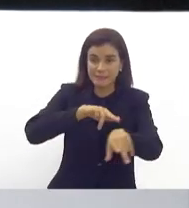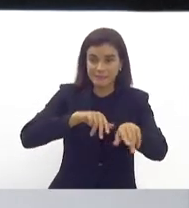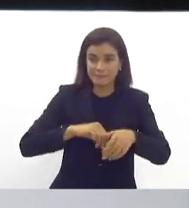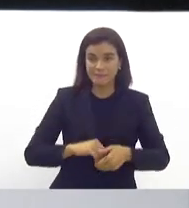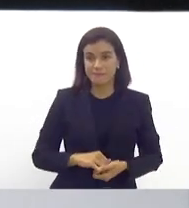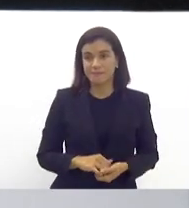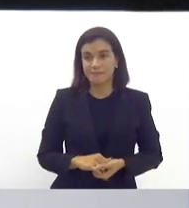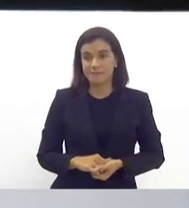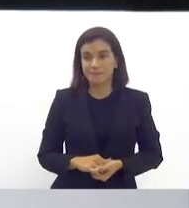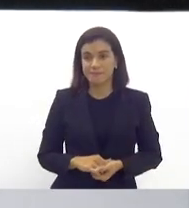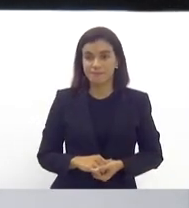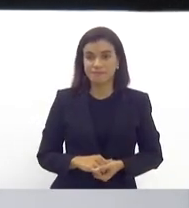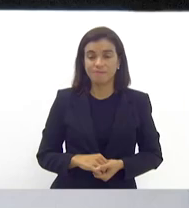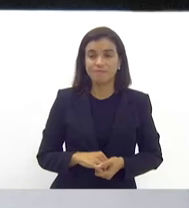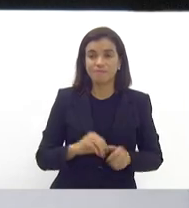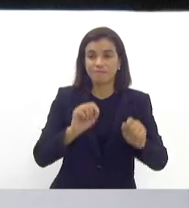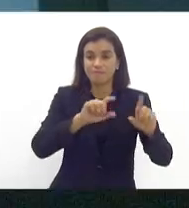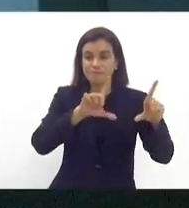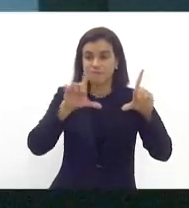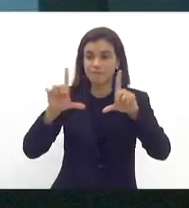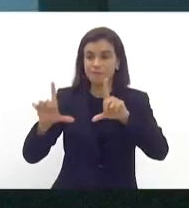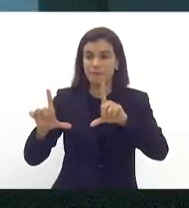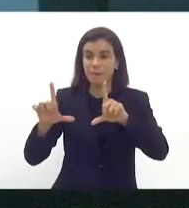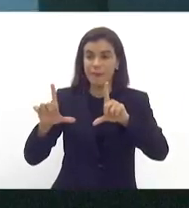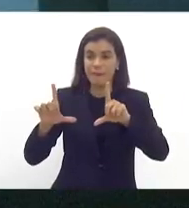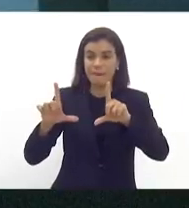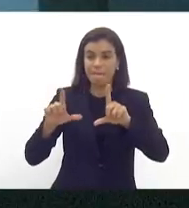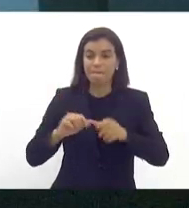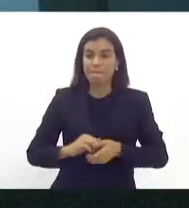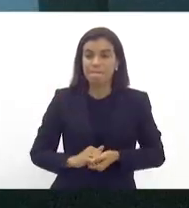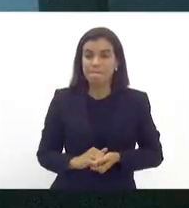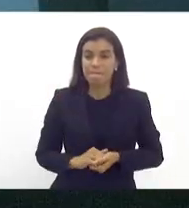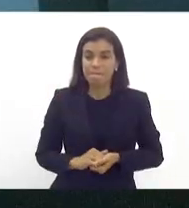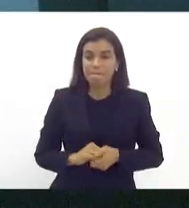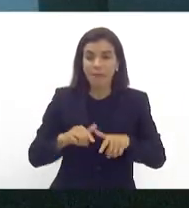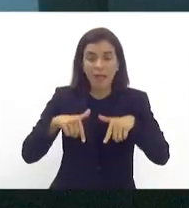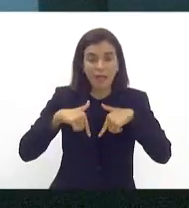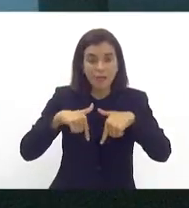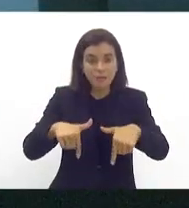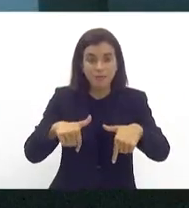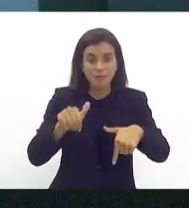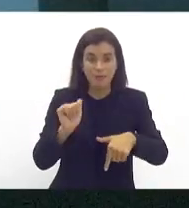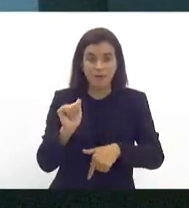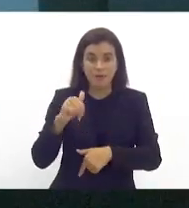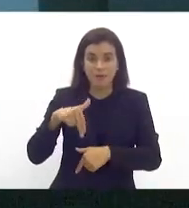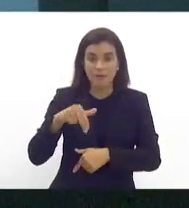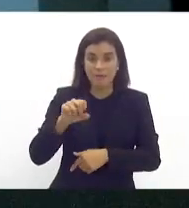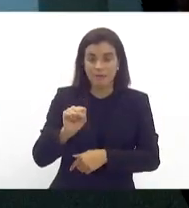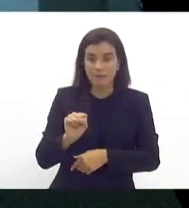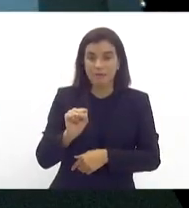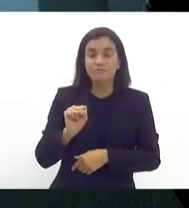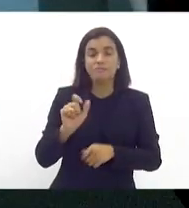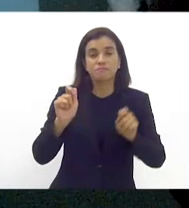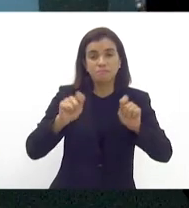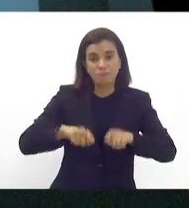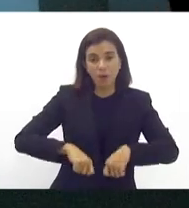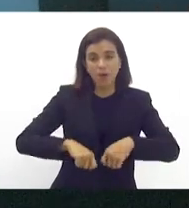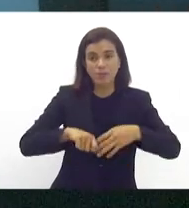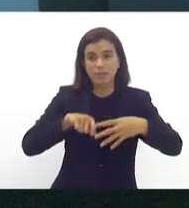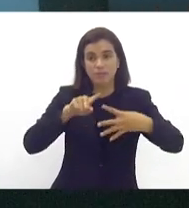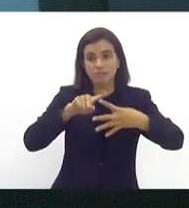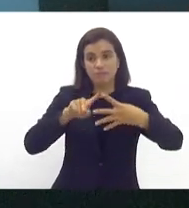produto próximo por favor bem a atuação da ins ela pode ser